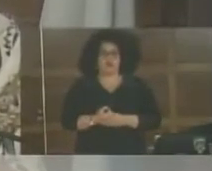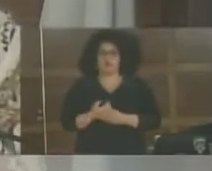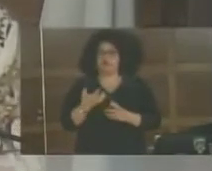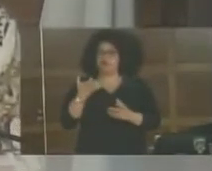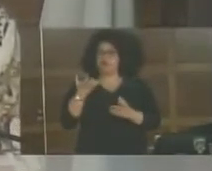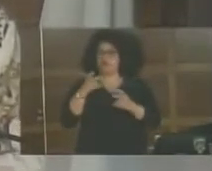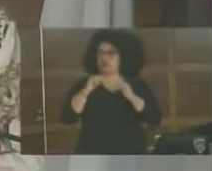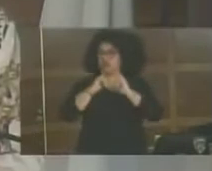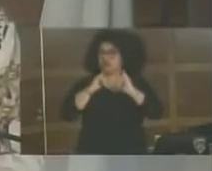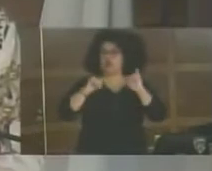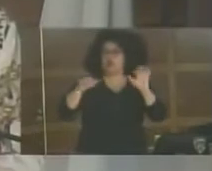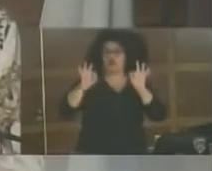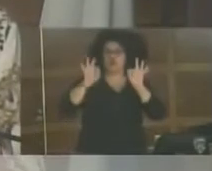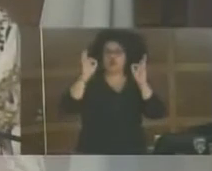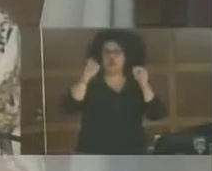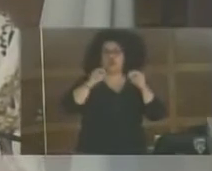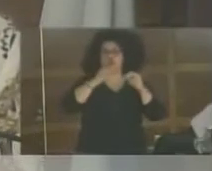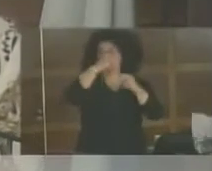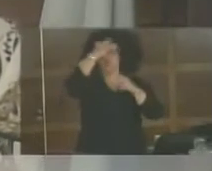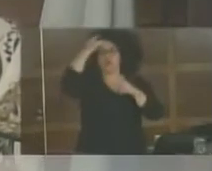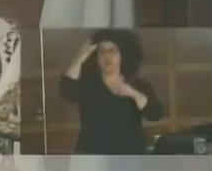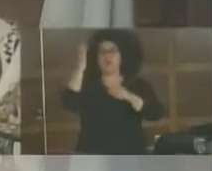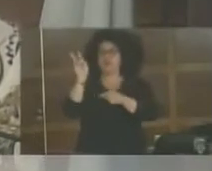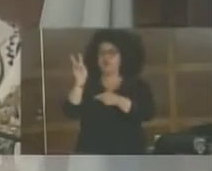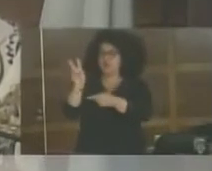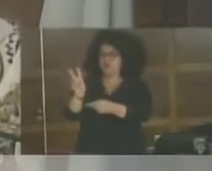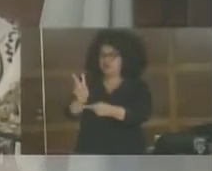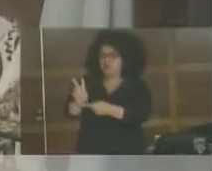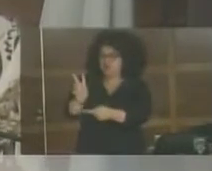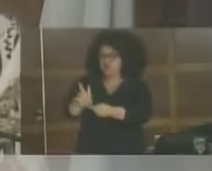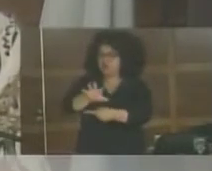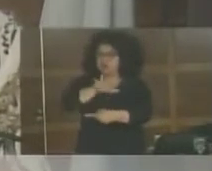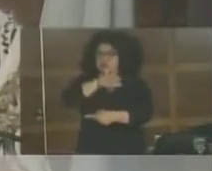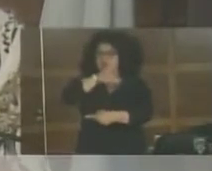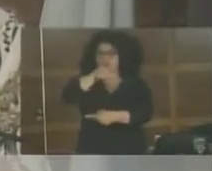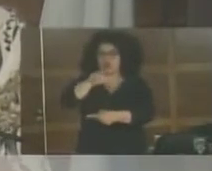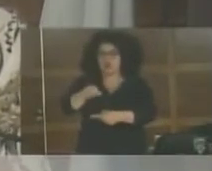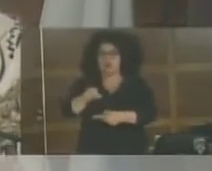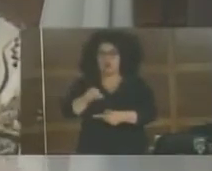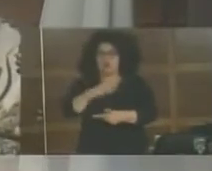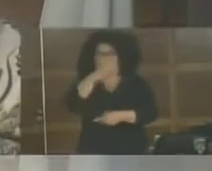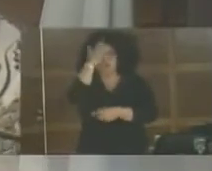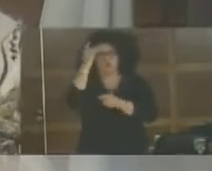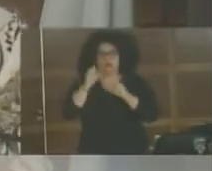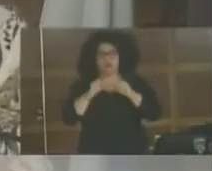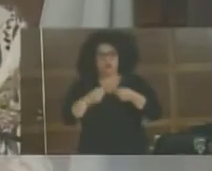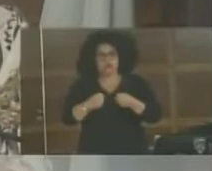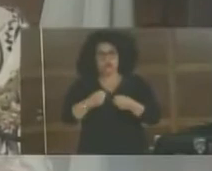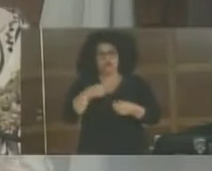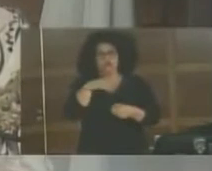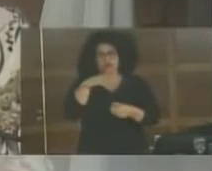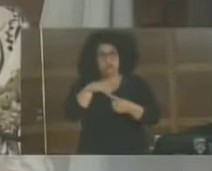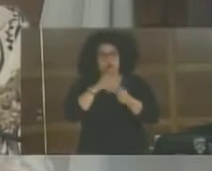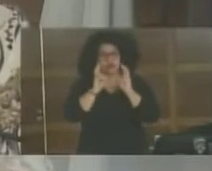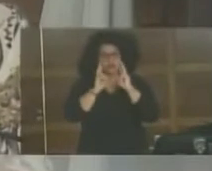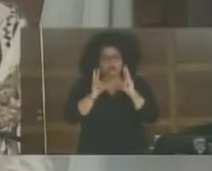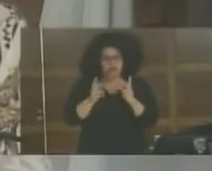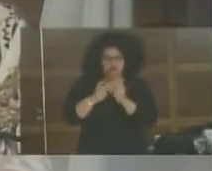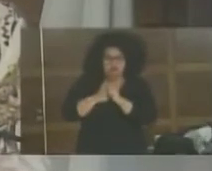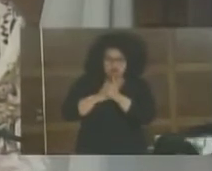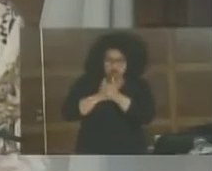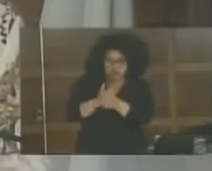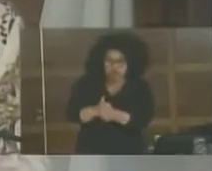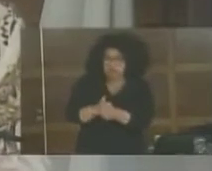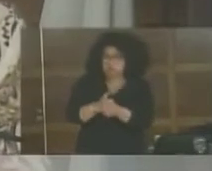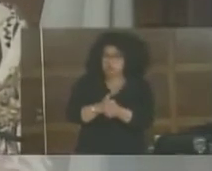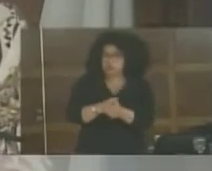os protetores, né, as pessoas que lutam pela causa, nós vamos estar acompanhando, né,